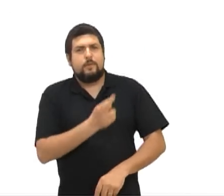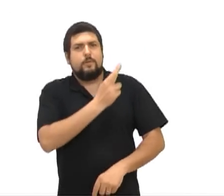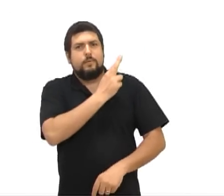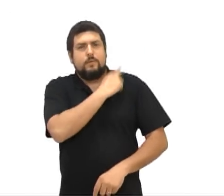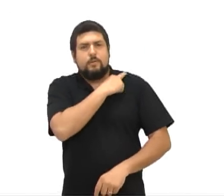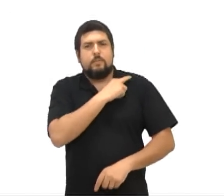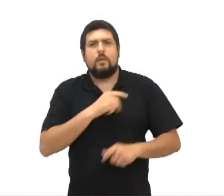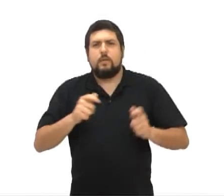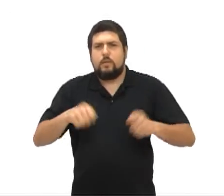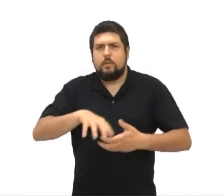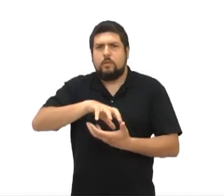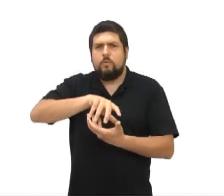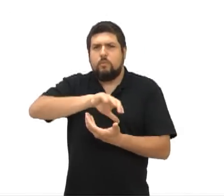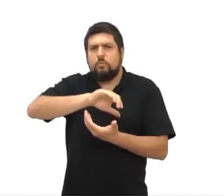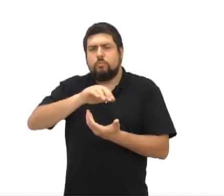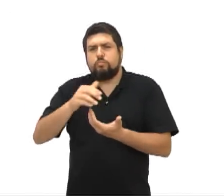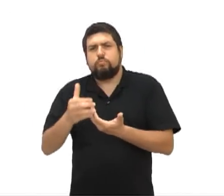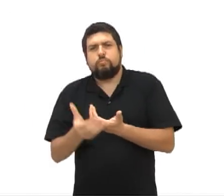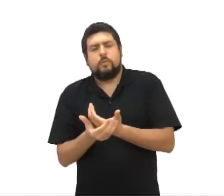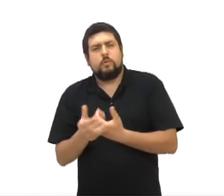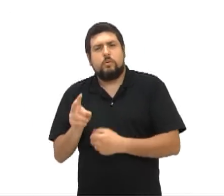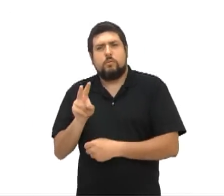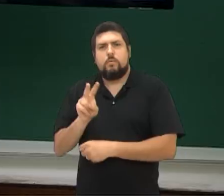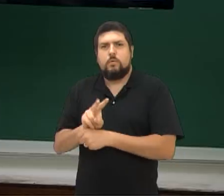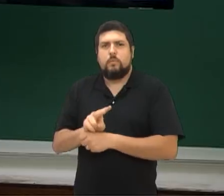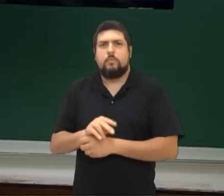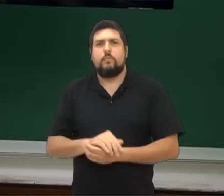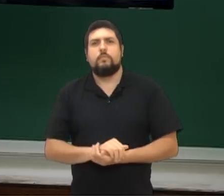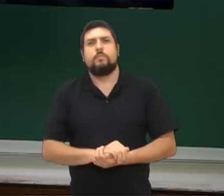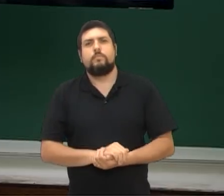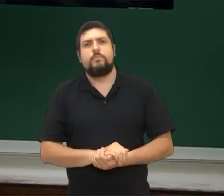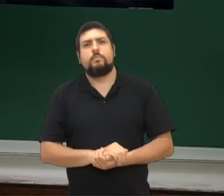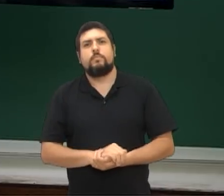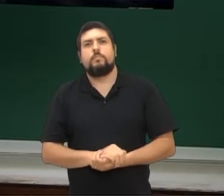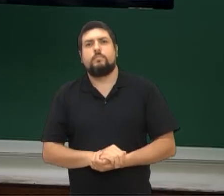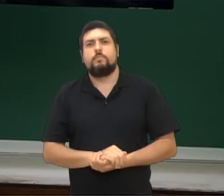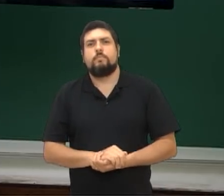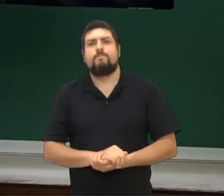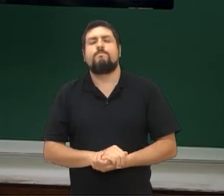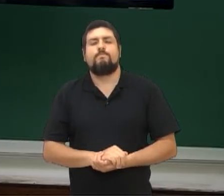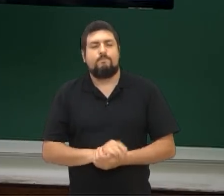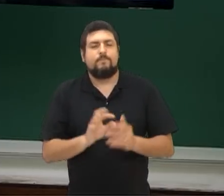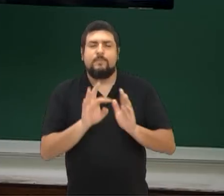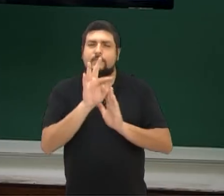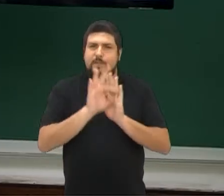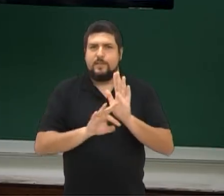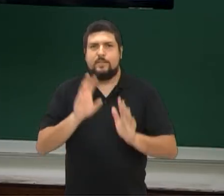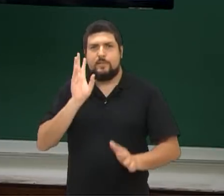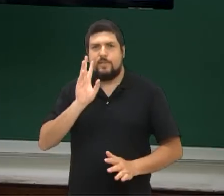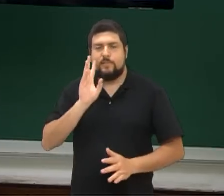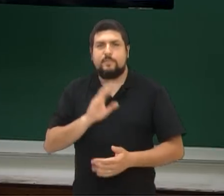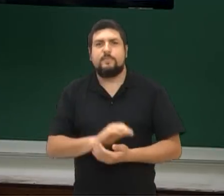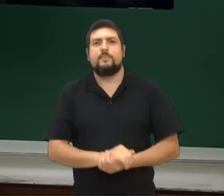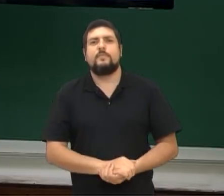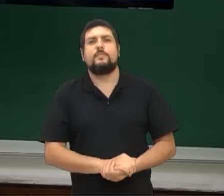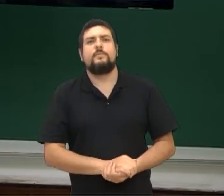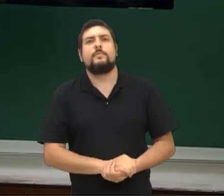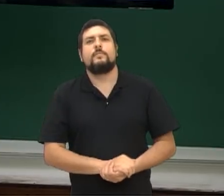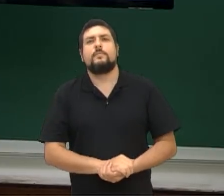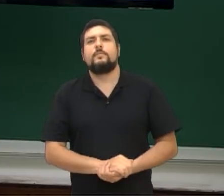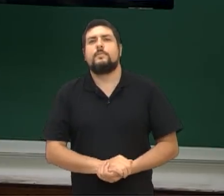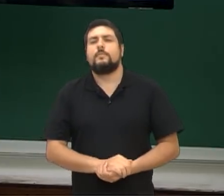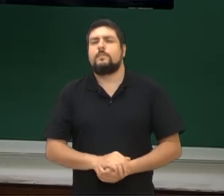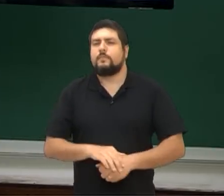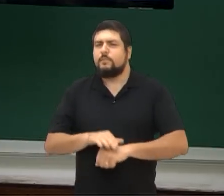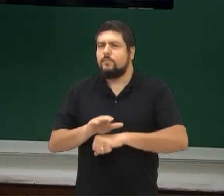garantir a sustentabilidade do planeta. Então, olha só que texto legal da Fernanda, né? Eu tenho mais